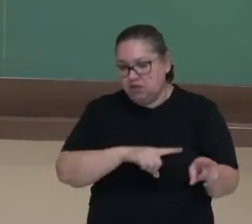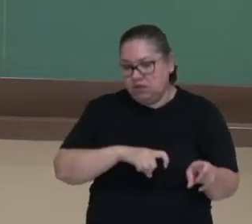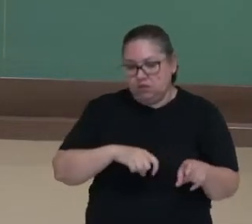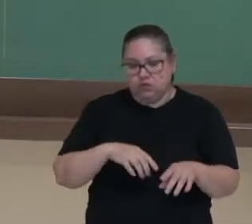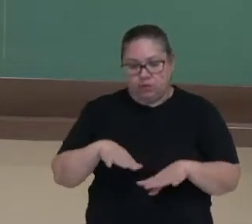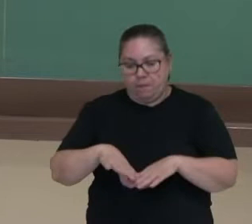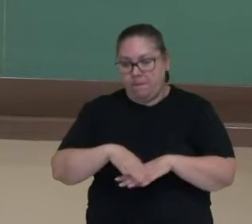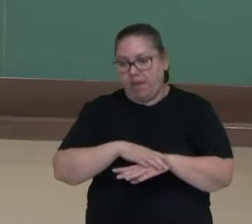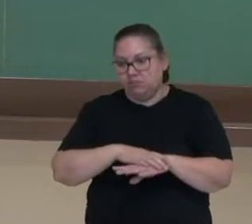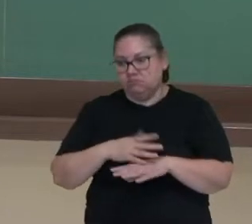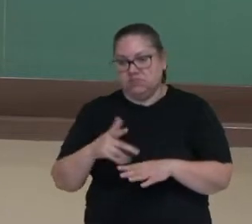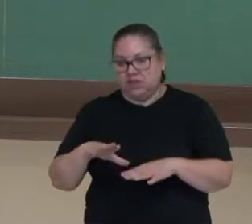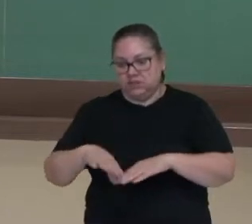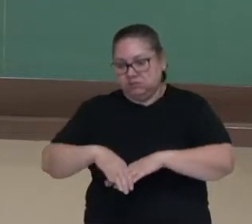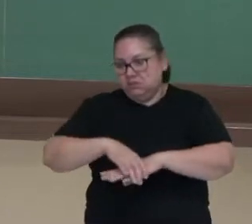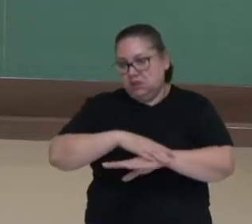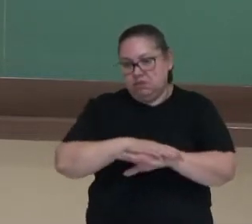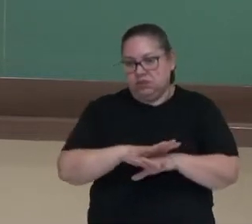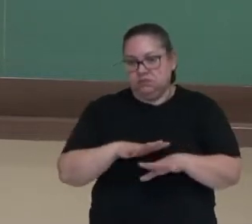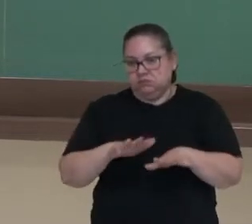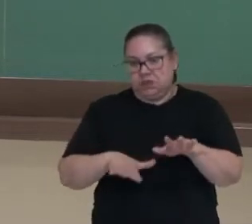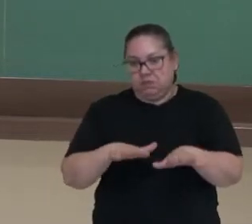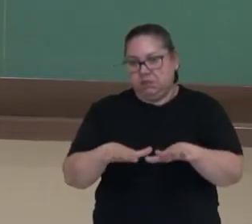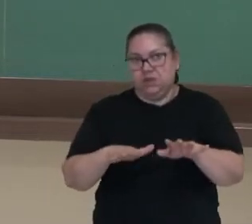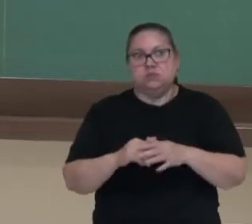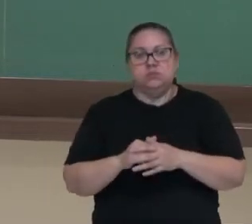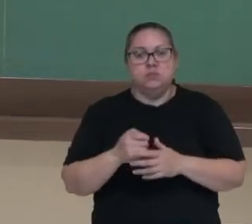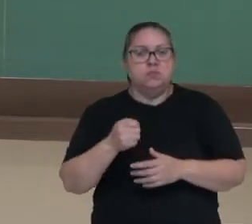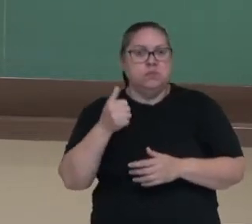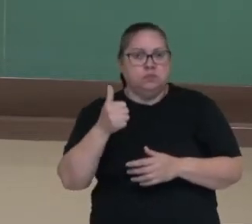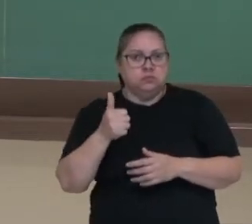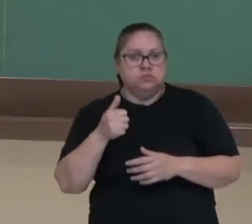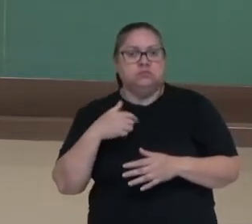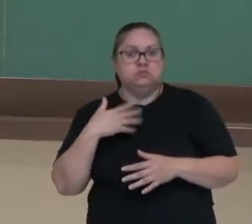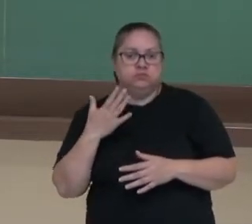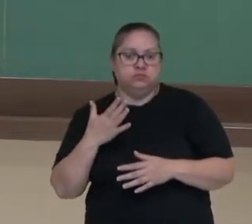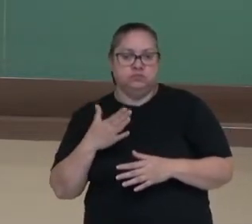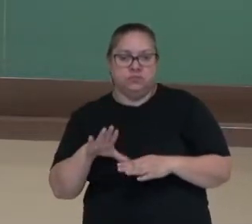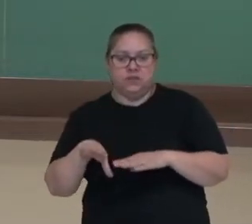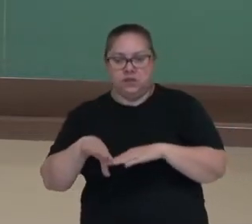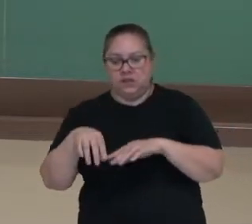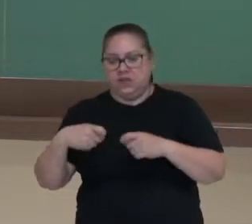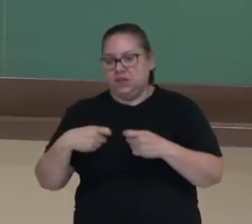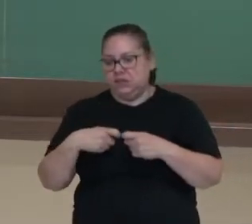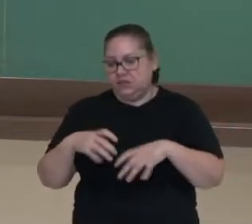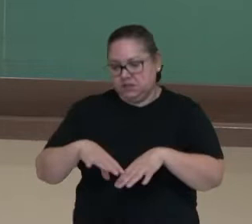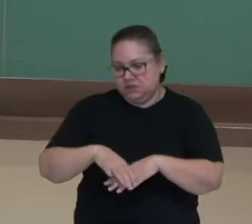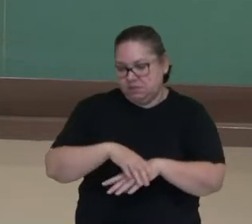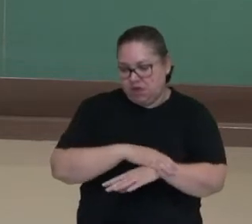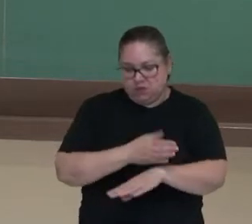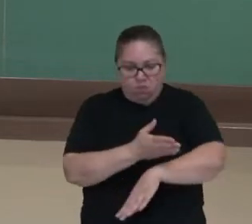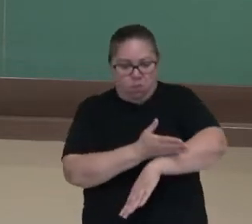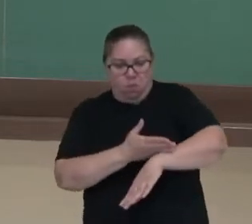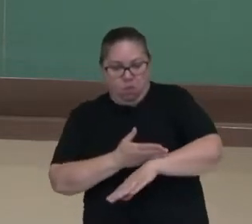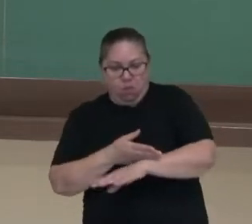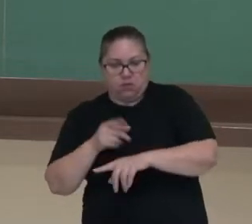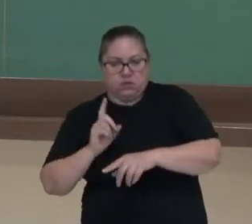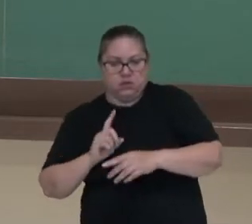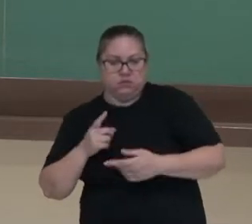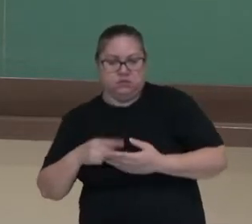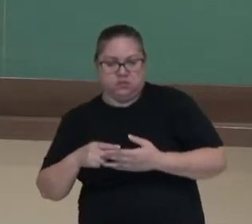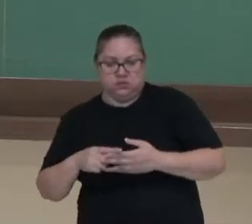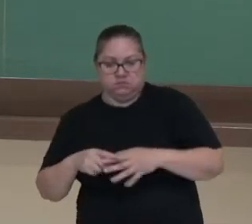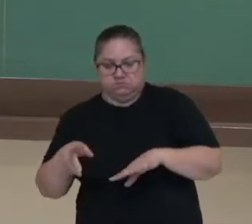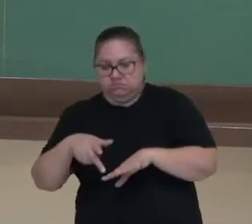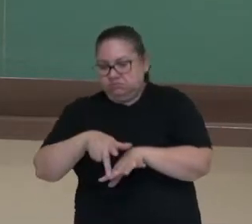descalço. Pouco tempo nós somos de uma geração que usam tênis, sapato, bota, toda hora,